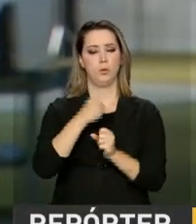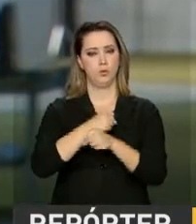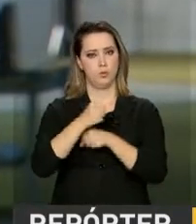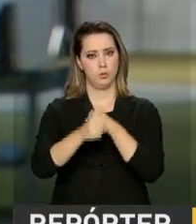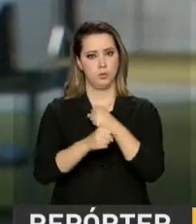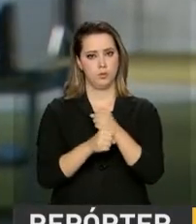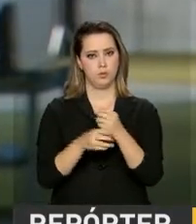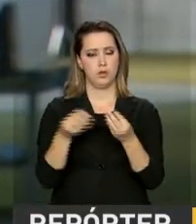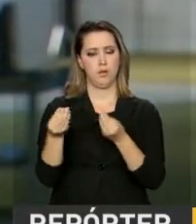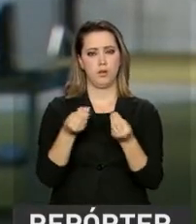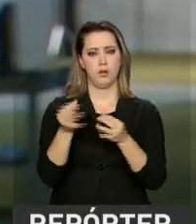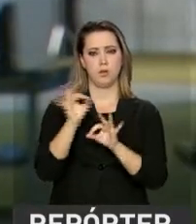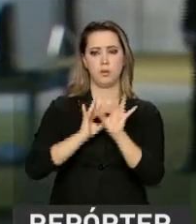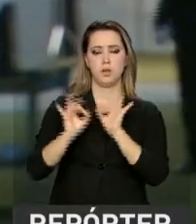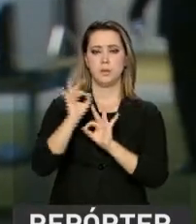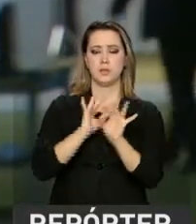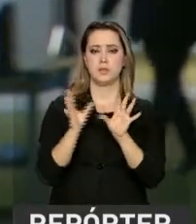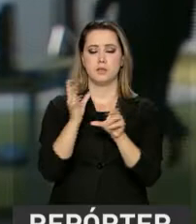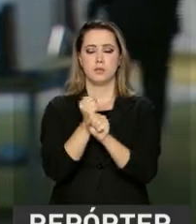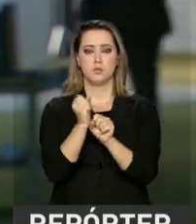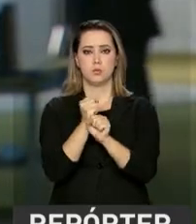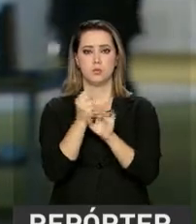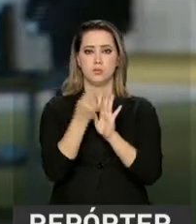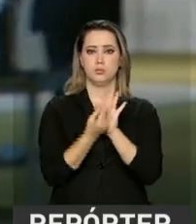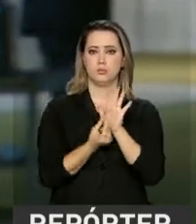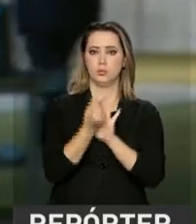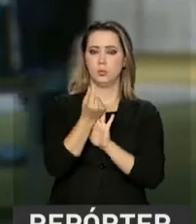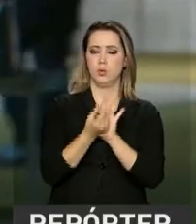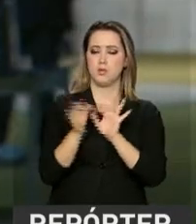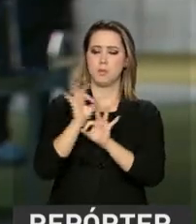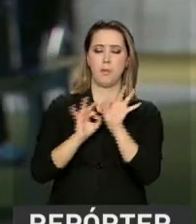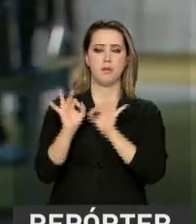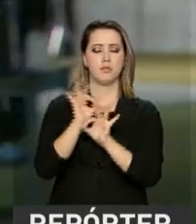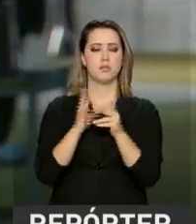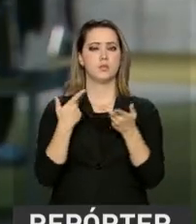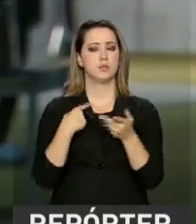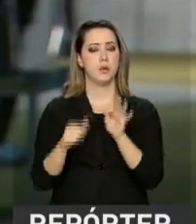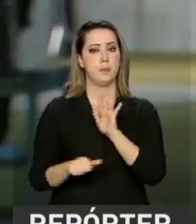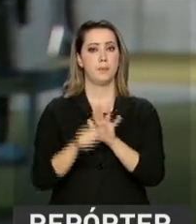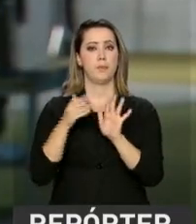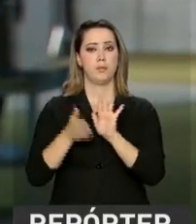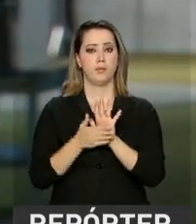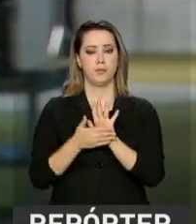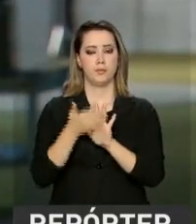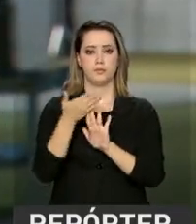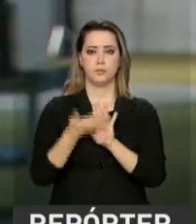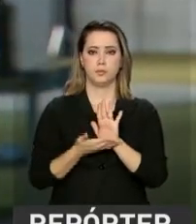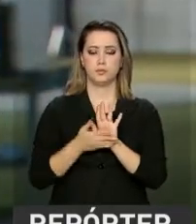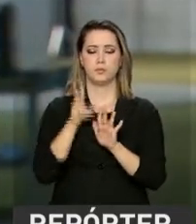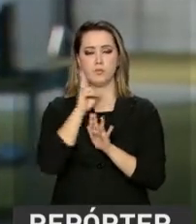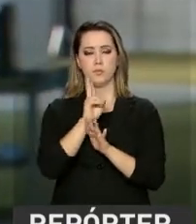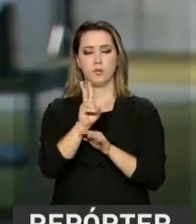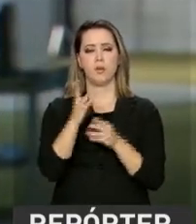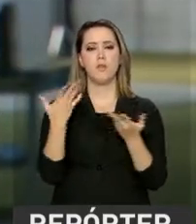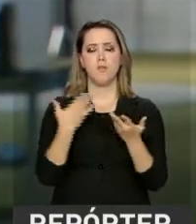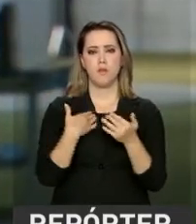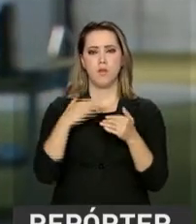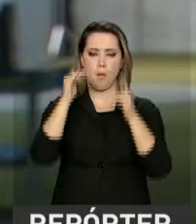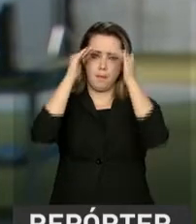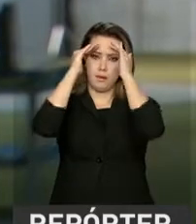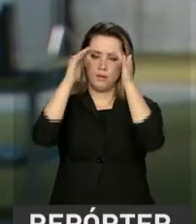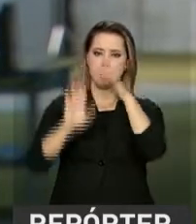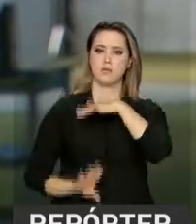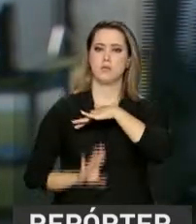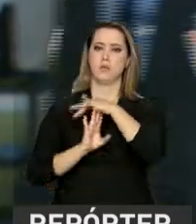orienta a elaboração do orçamento é a primeira proposta do governo federal que leva em conta o teto